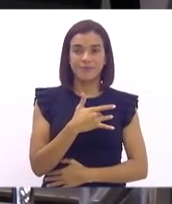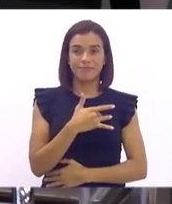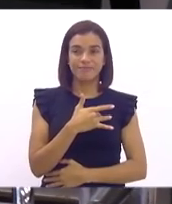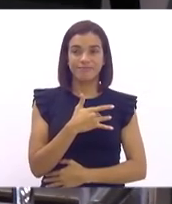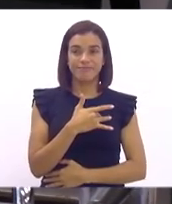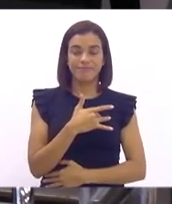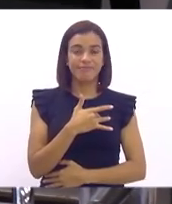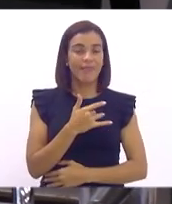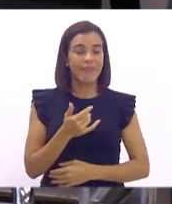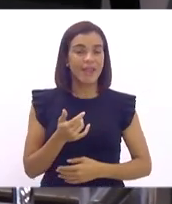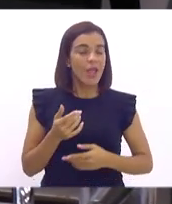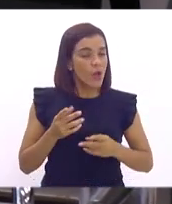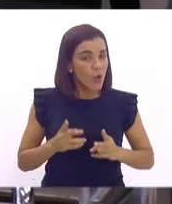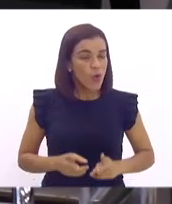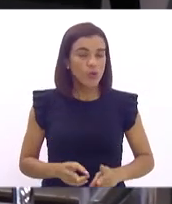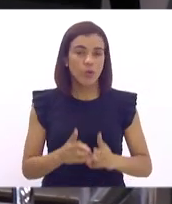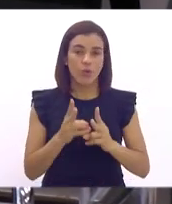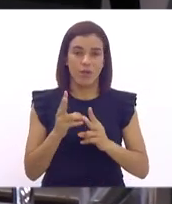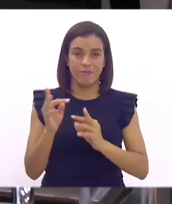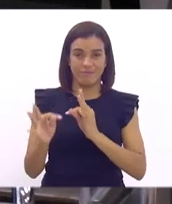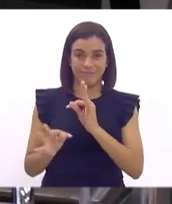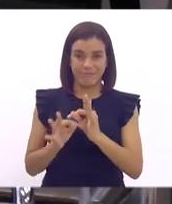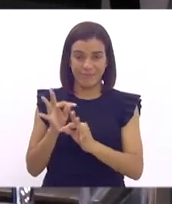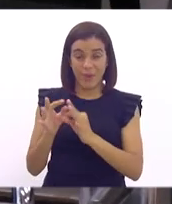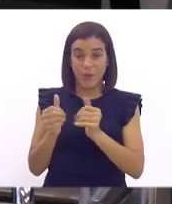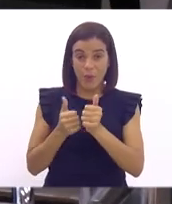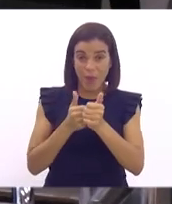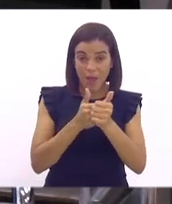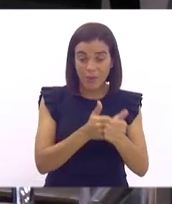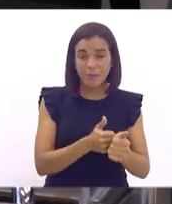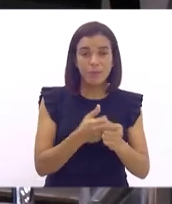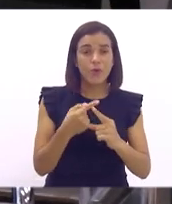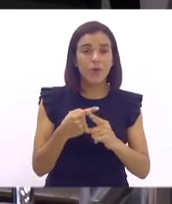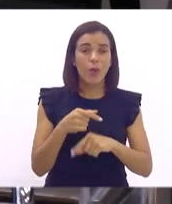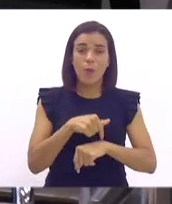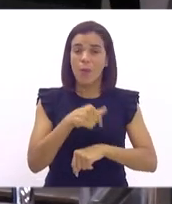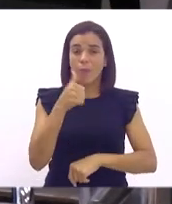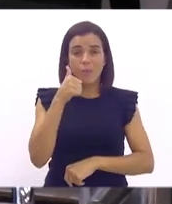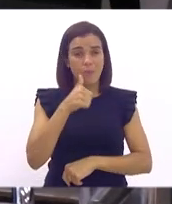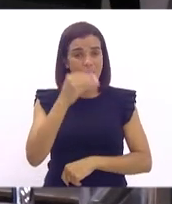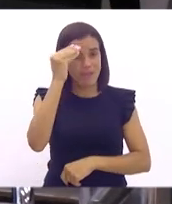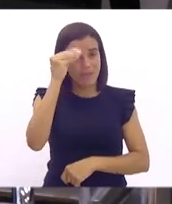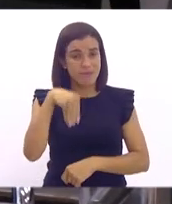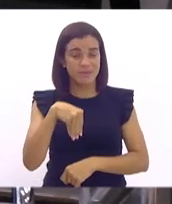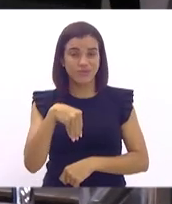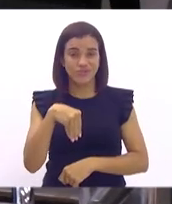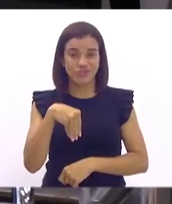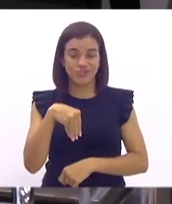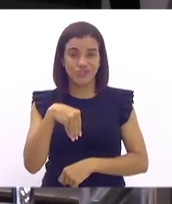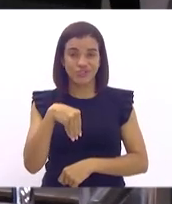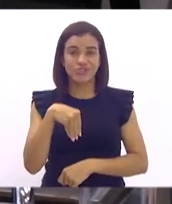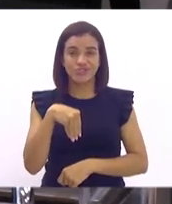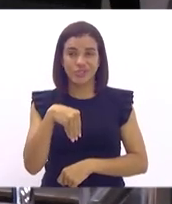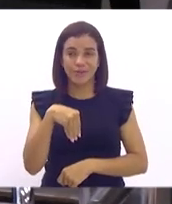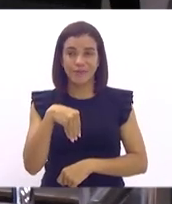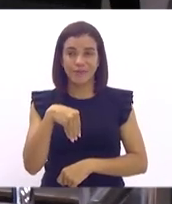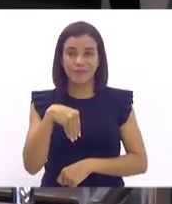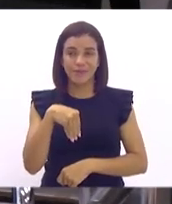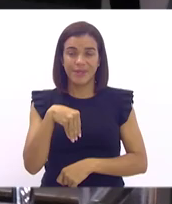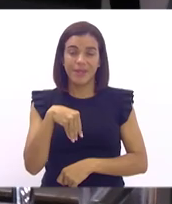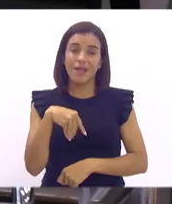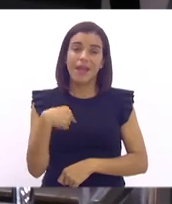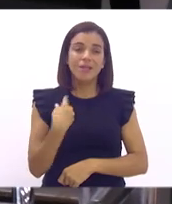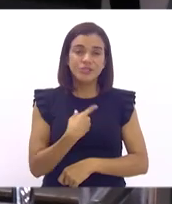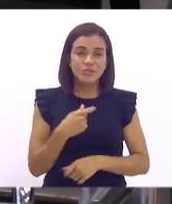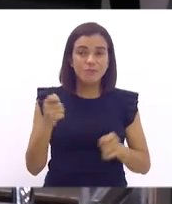poderem dar continuidade ao tratamento, porque ao acompanhamento, porque em algum momento ela desiste. E aí a gente